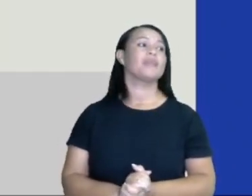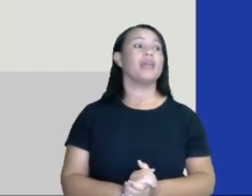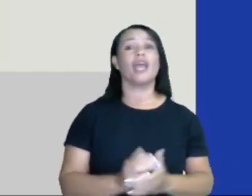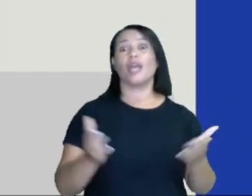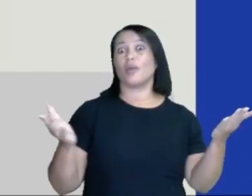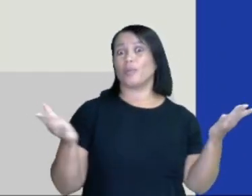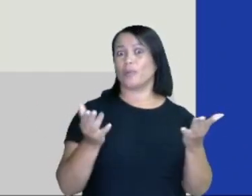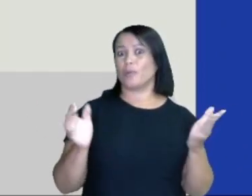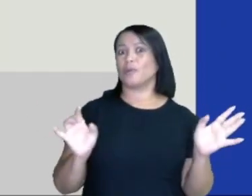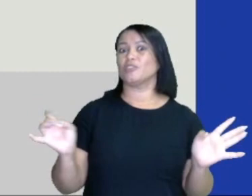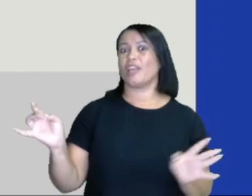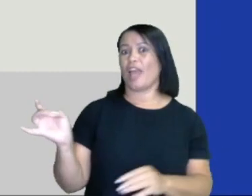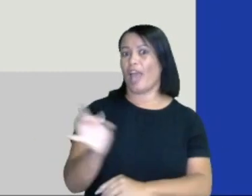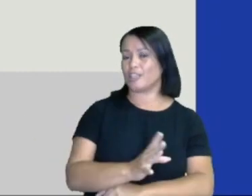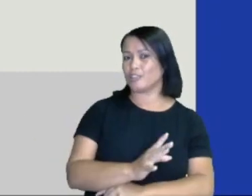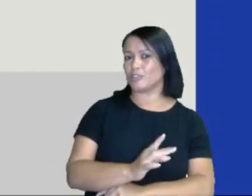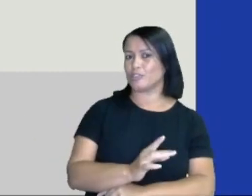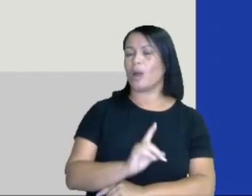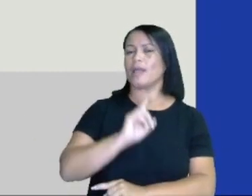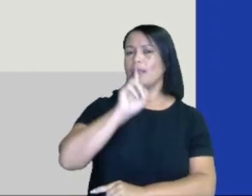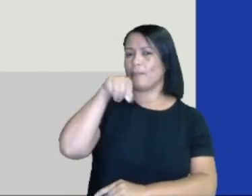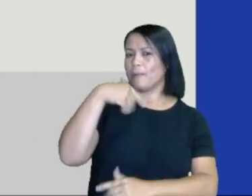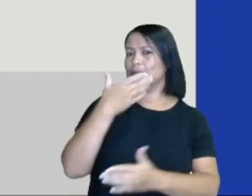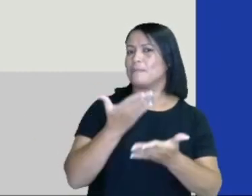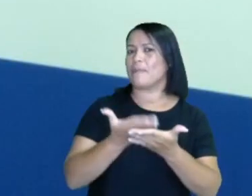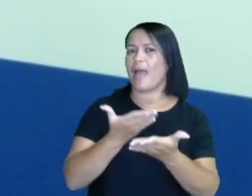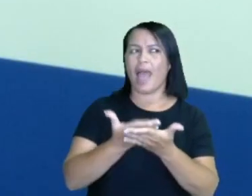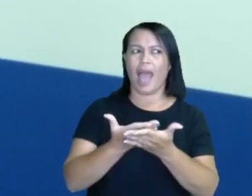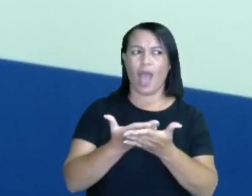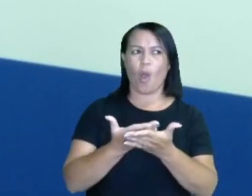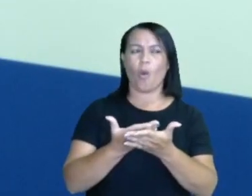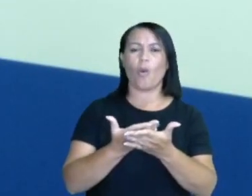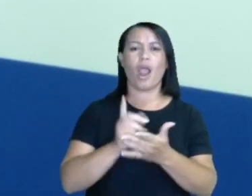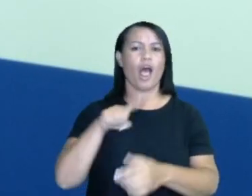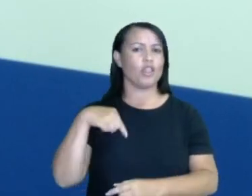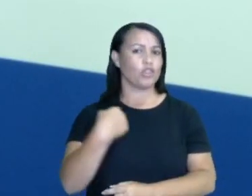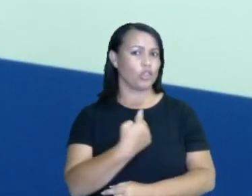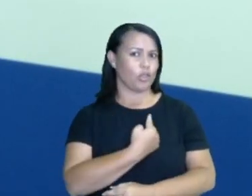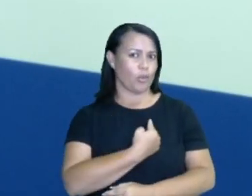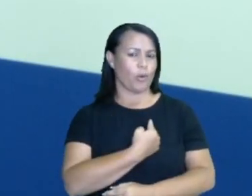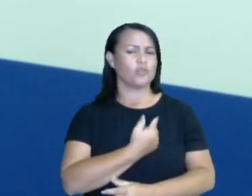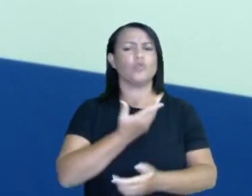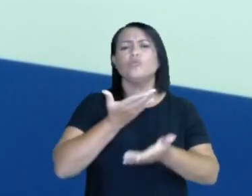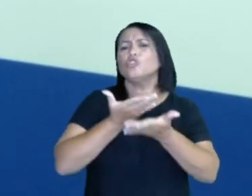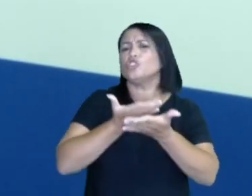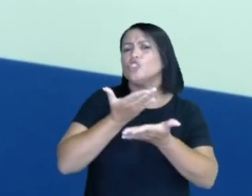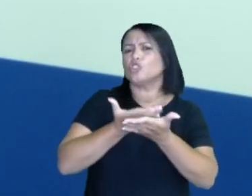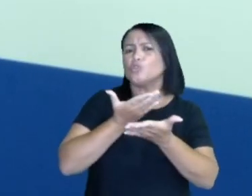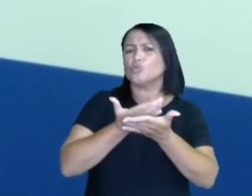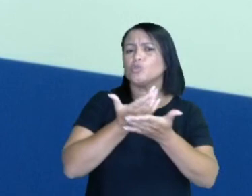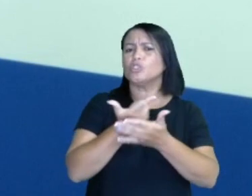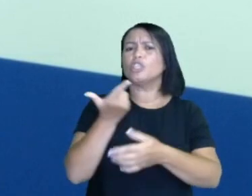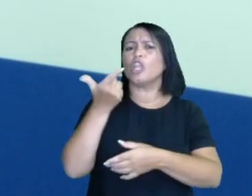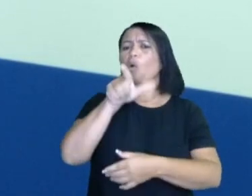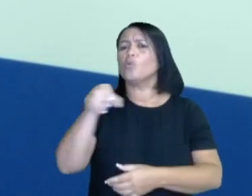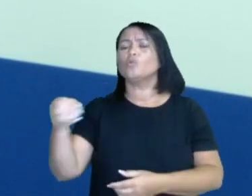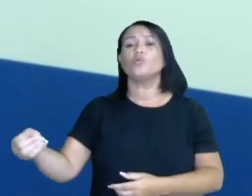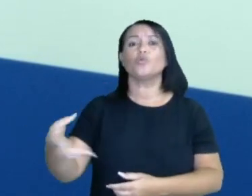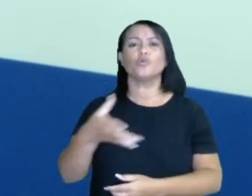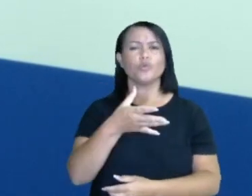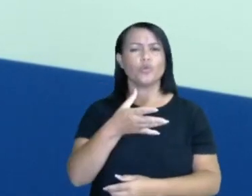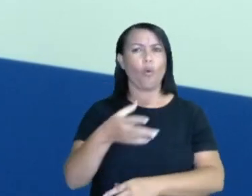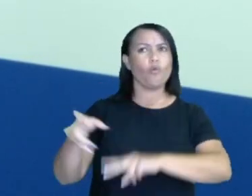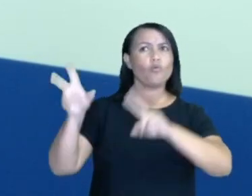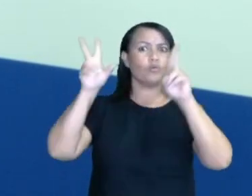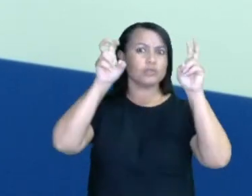E por hoje é só. Na próxima aula, nós vamos estudar outro novo assunto.